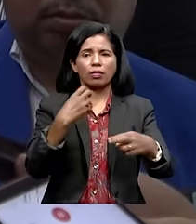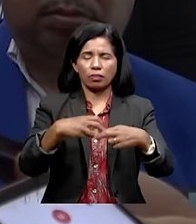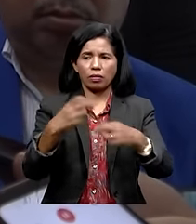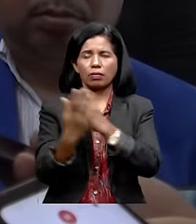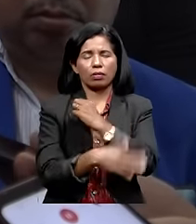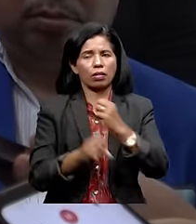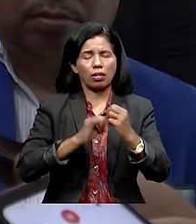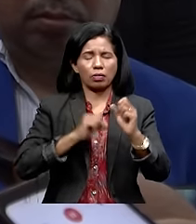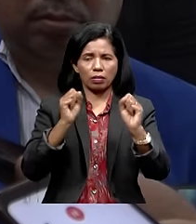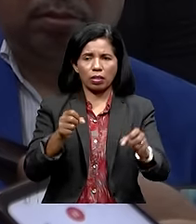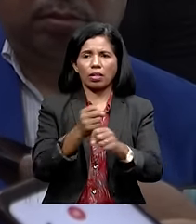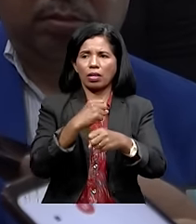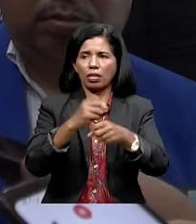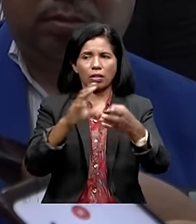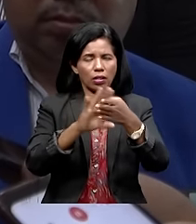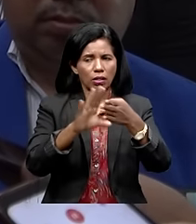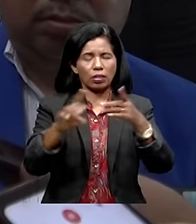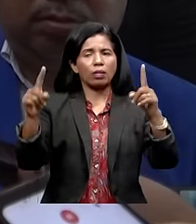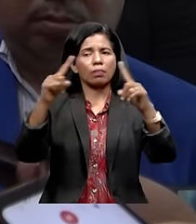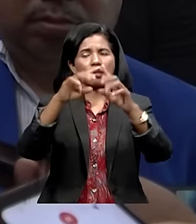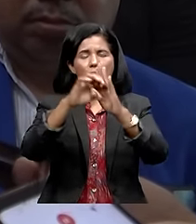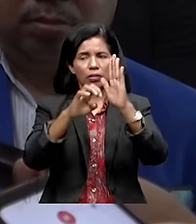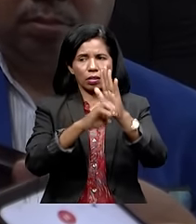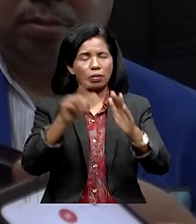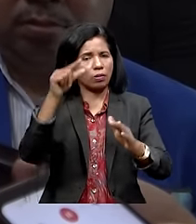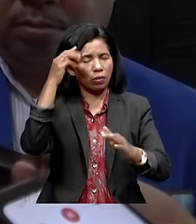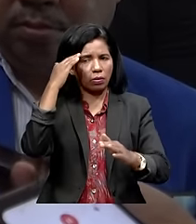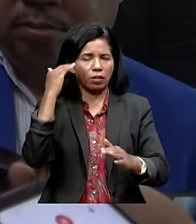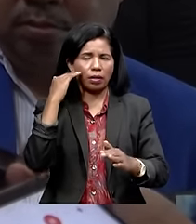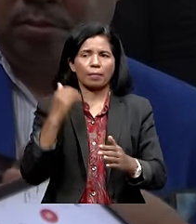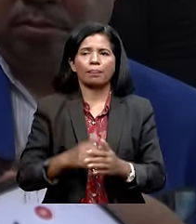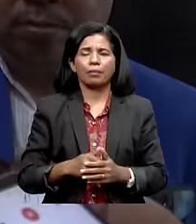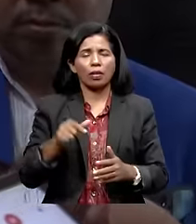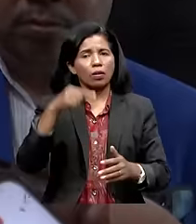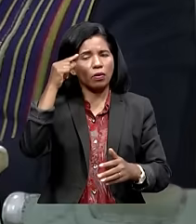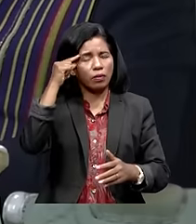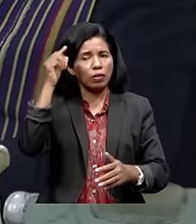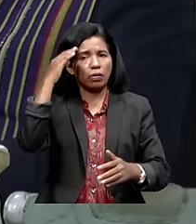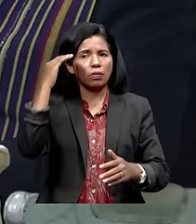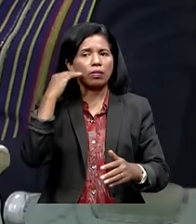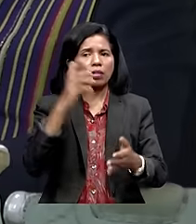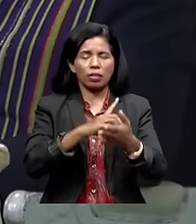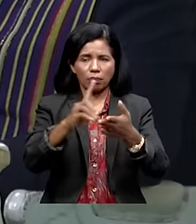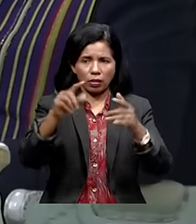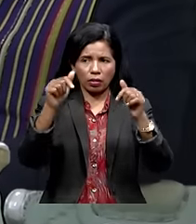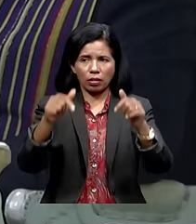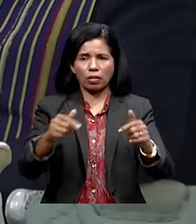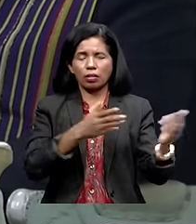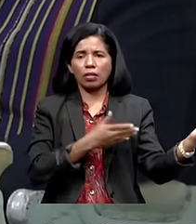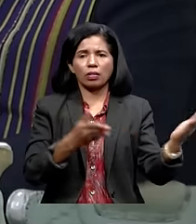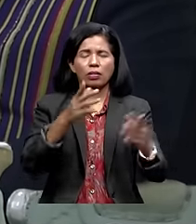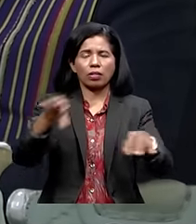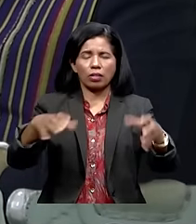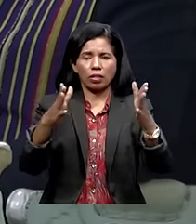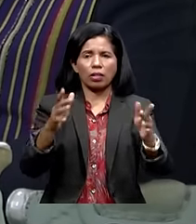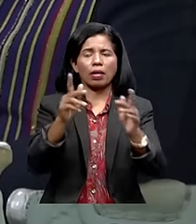tenki halo carta baia estado Coreia e danita tenki halo governante ne afirma governo Coreia e a semana ne nilaran se deporta trabalhador